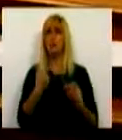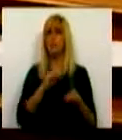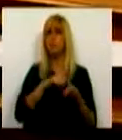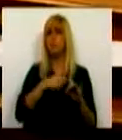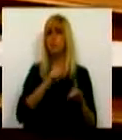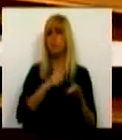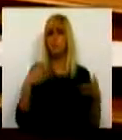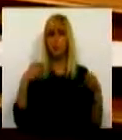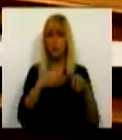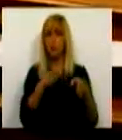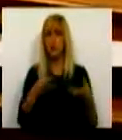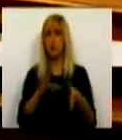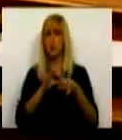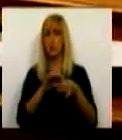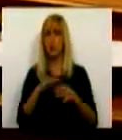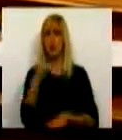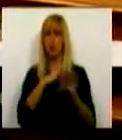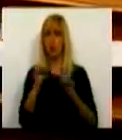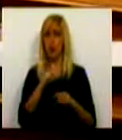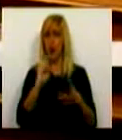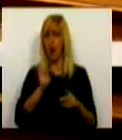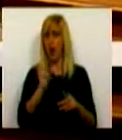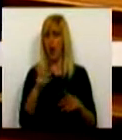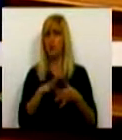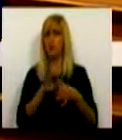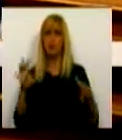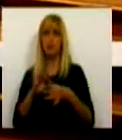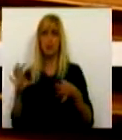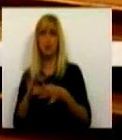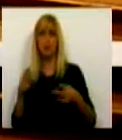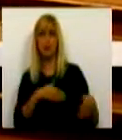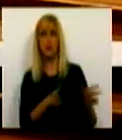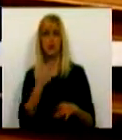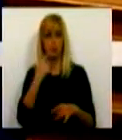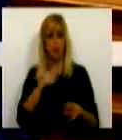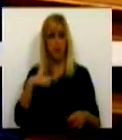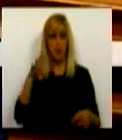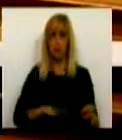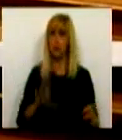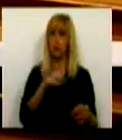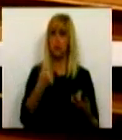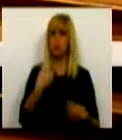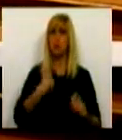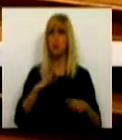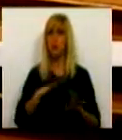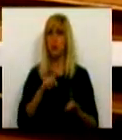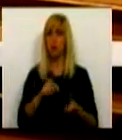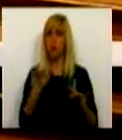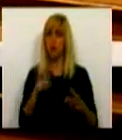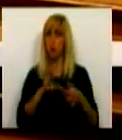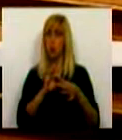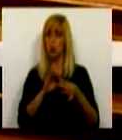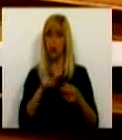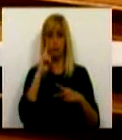União Europeia, depois de muitos anos de divergência, e isso tanto implica a redefinição da nossa estratégia nacional, mas também o reencontro da União com os